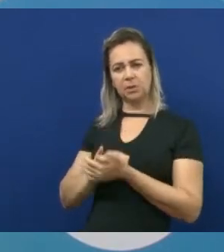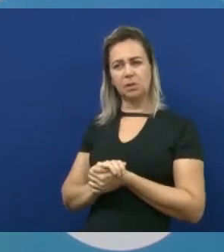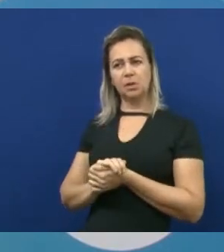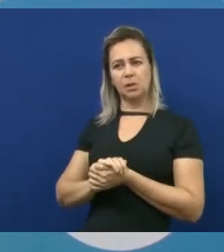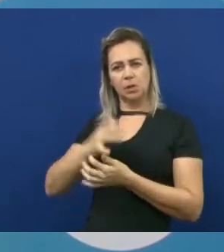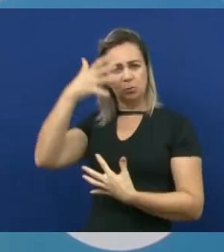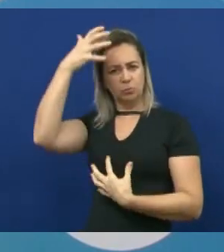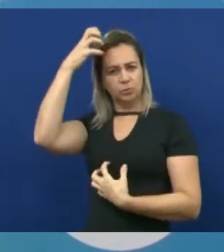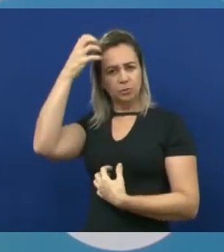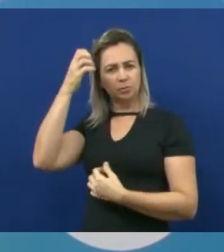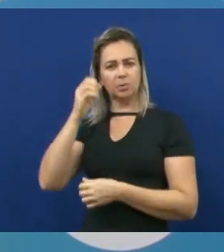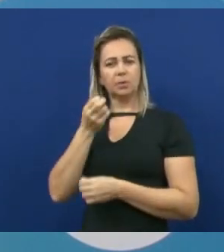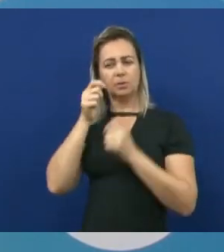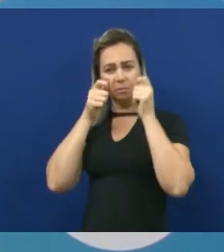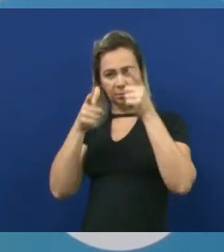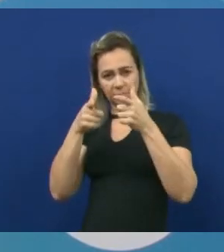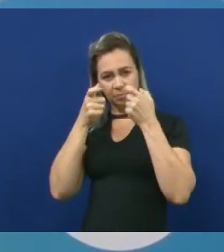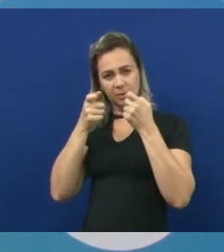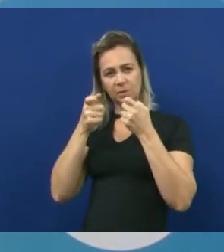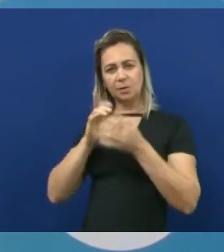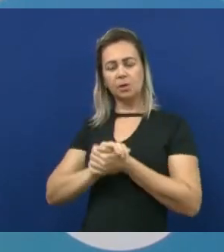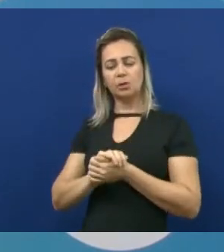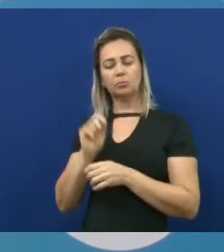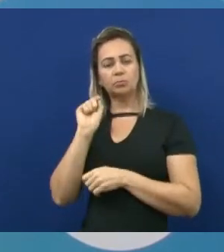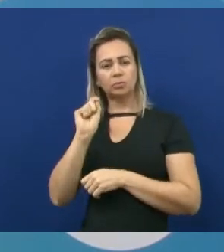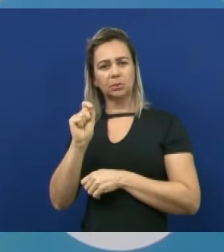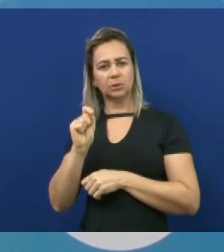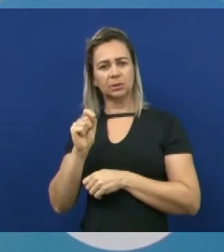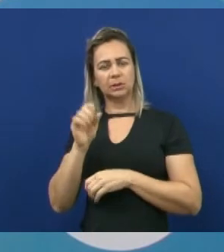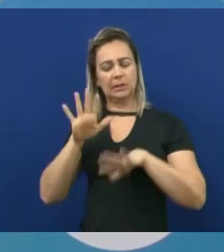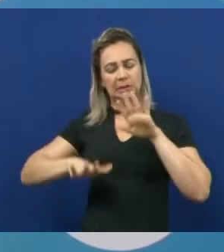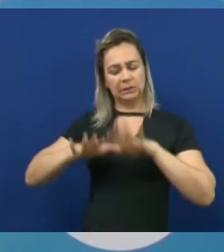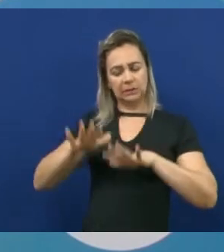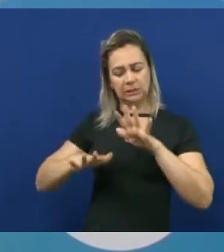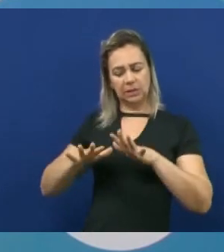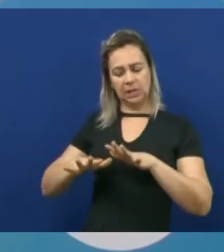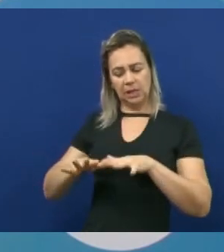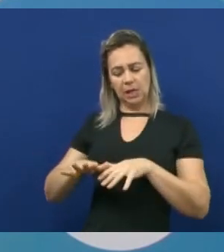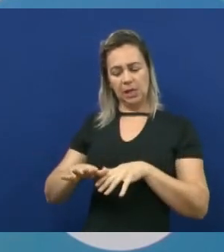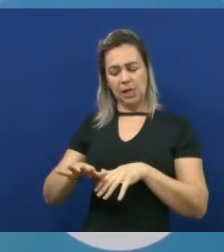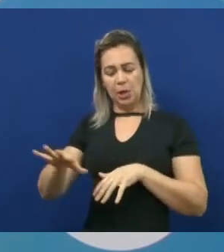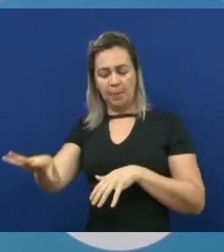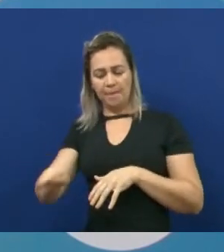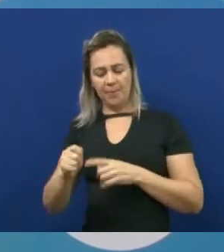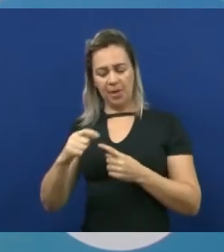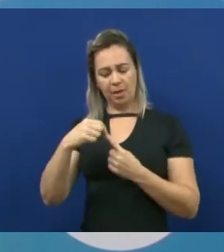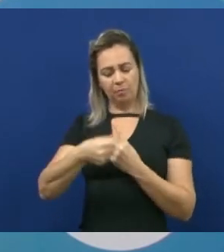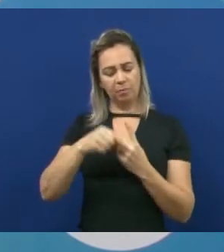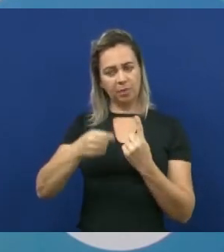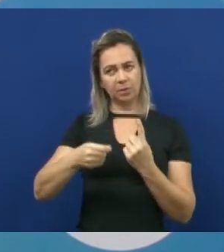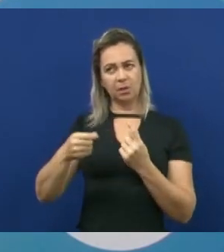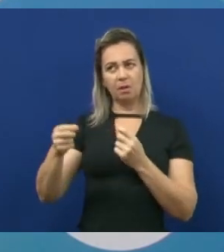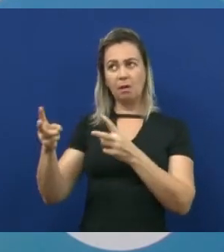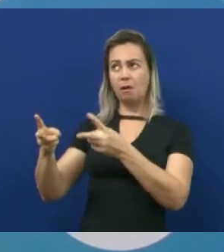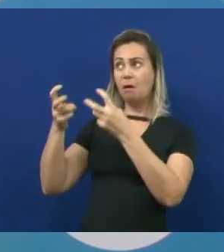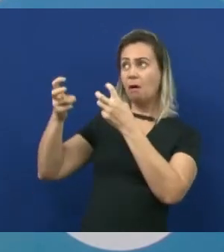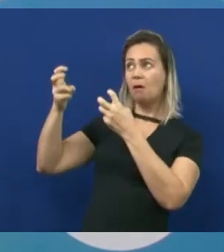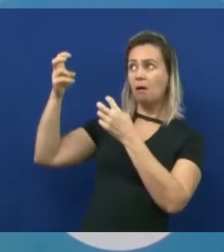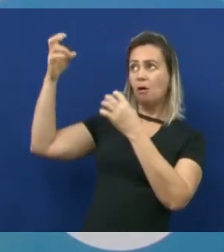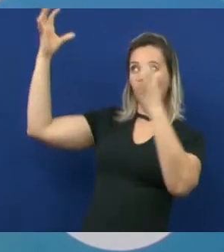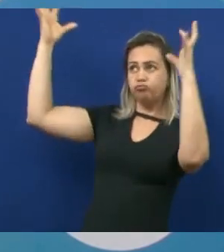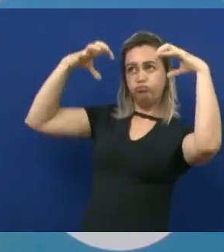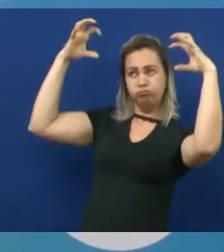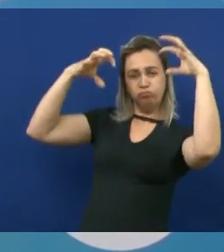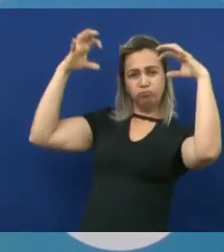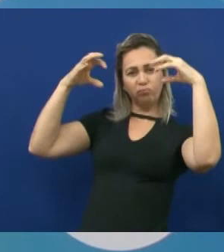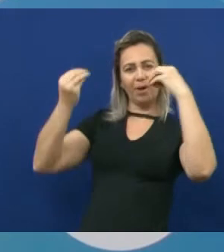a escada e pegava uma banana, chovia bastante. E o que eles faziam? Toda vez que o macaco subia, os outros iam lá e davam